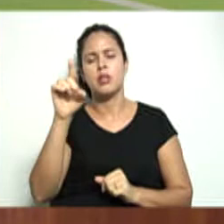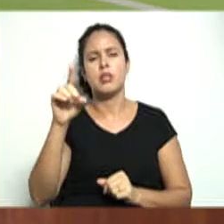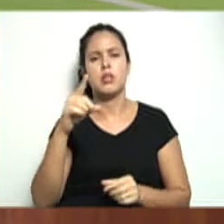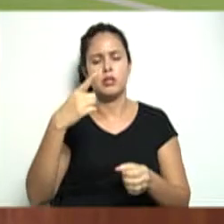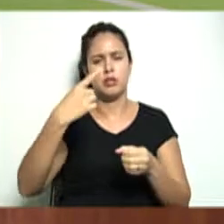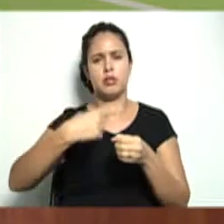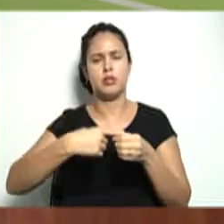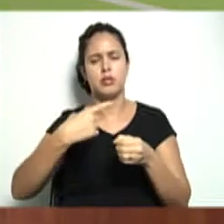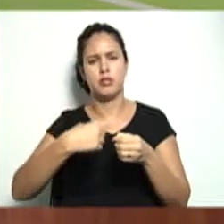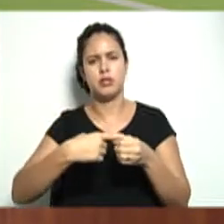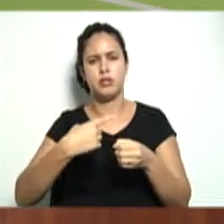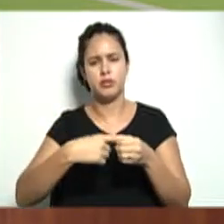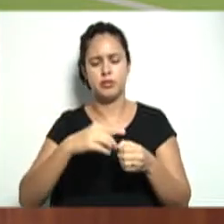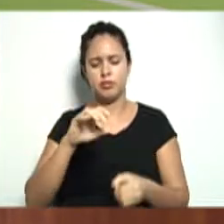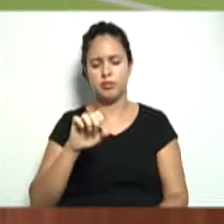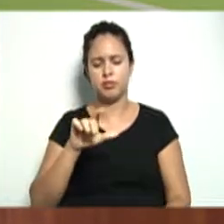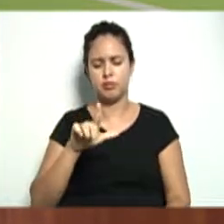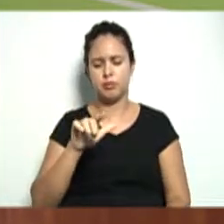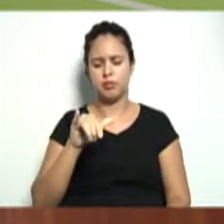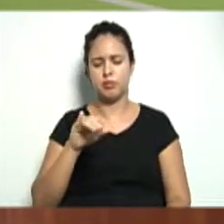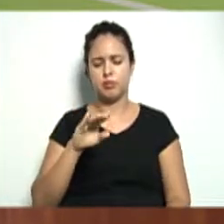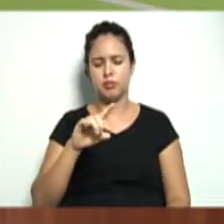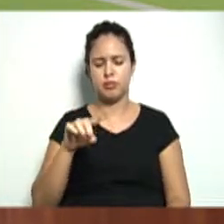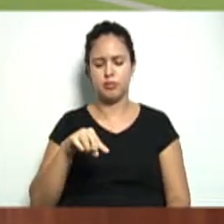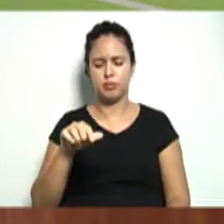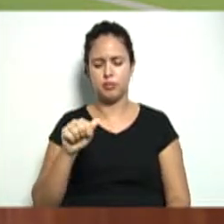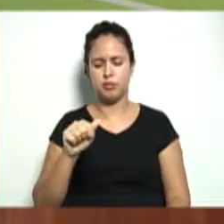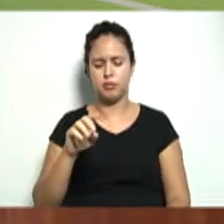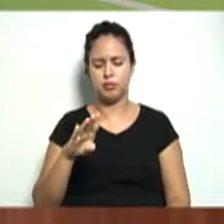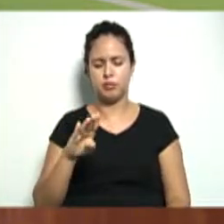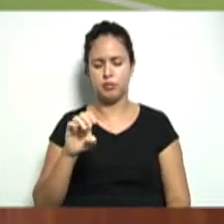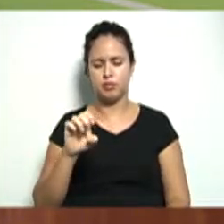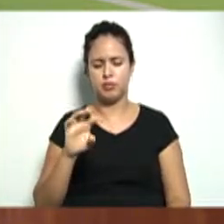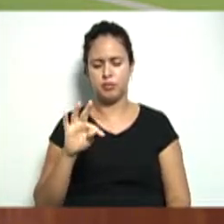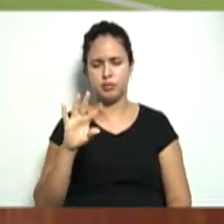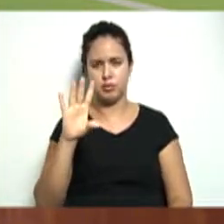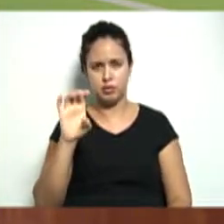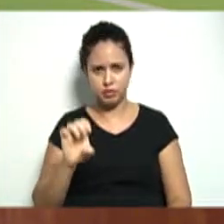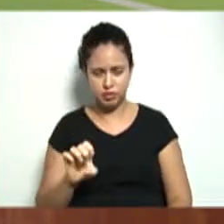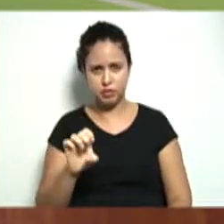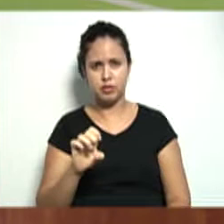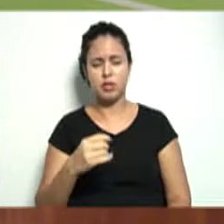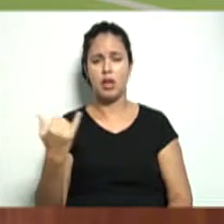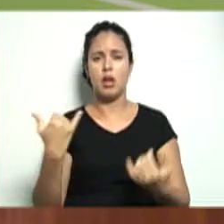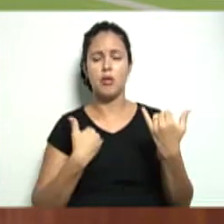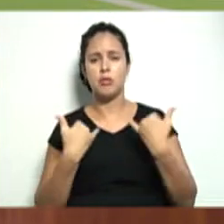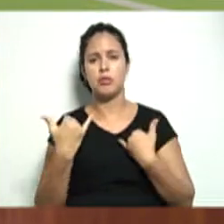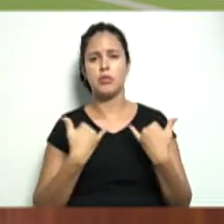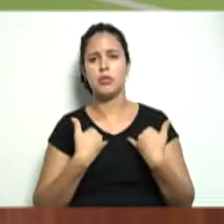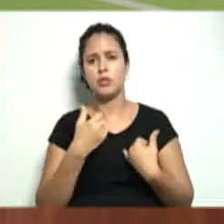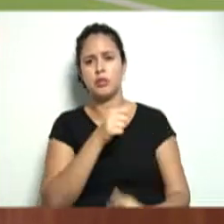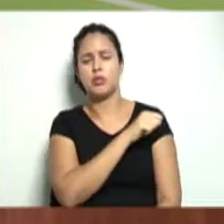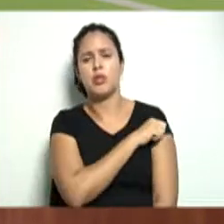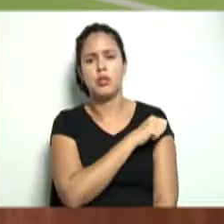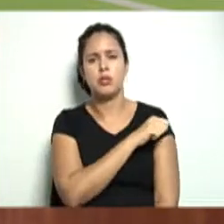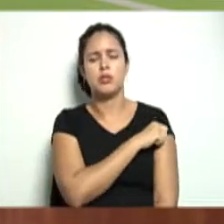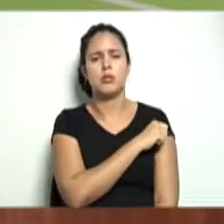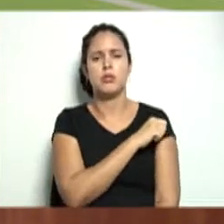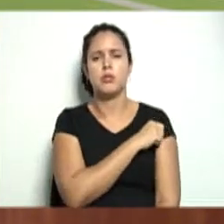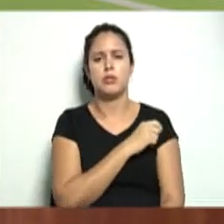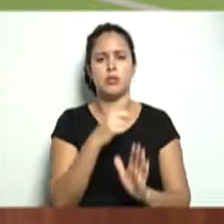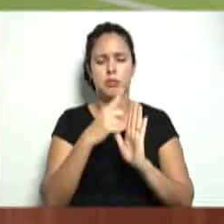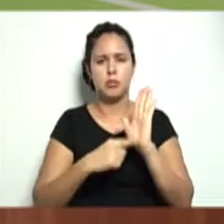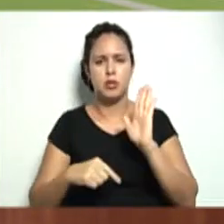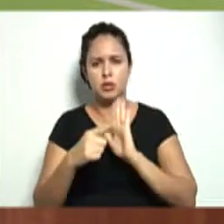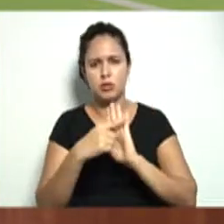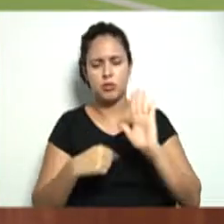a professora Elizabeth informou que a estudante Fabiana, do Espigão do Oeste, lá da escola Maria Rosa, marcou a letra